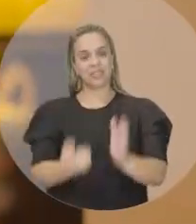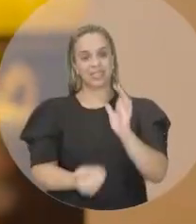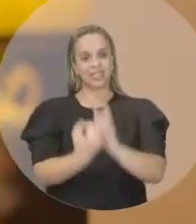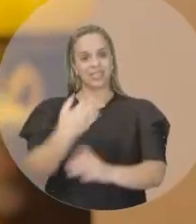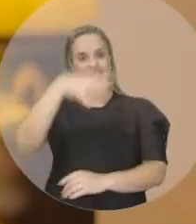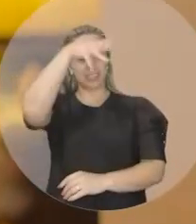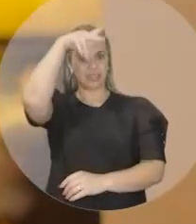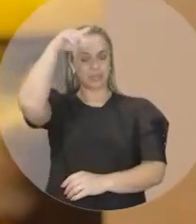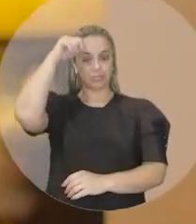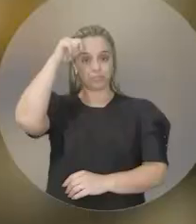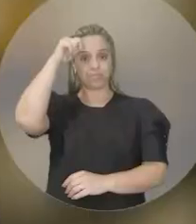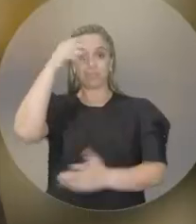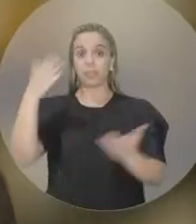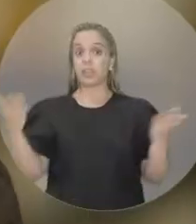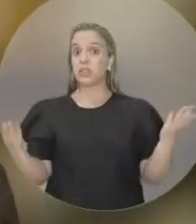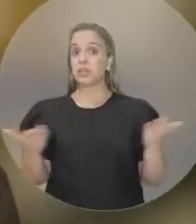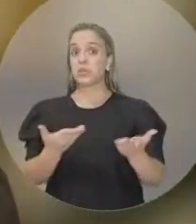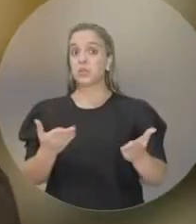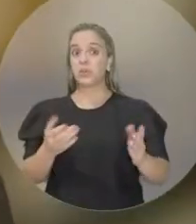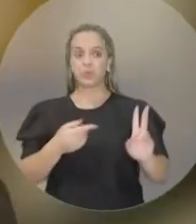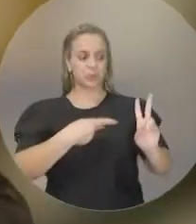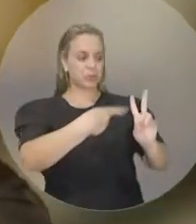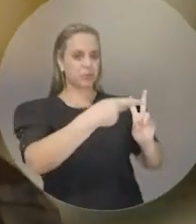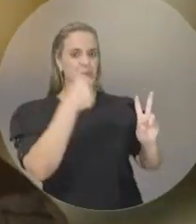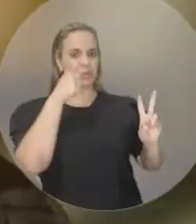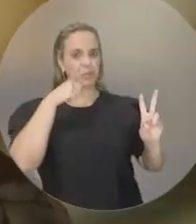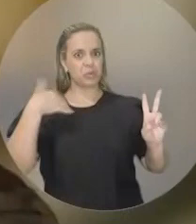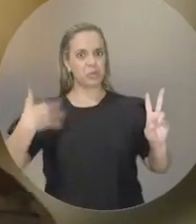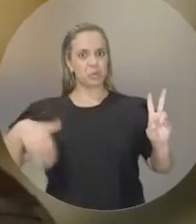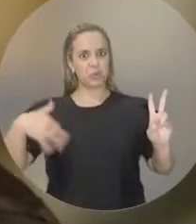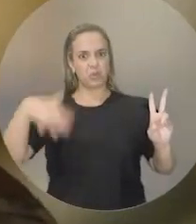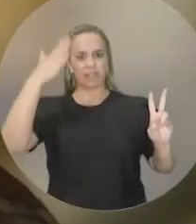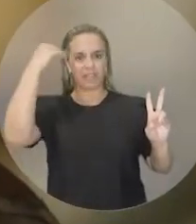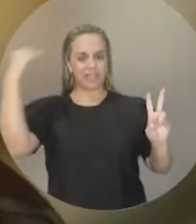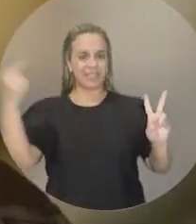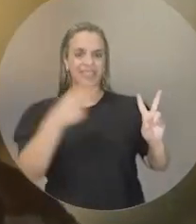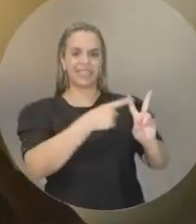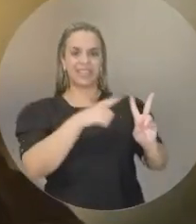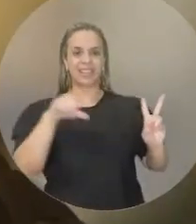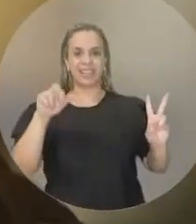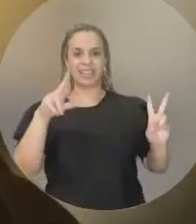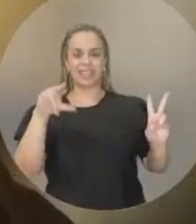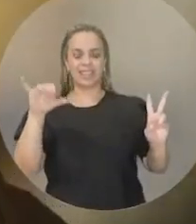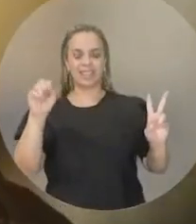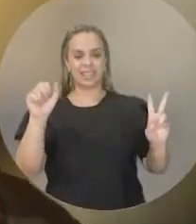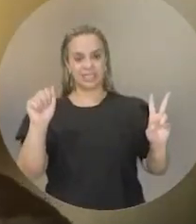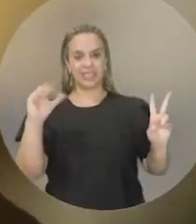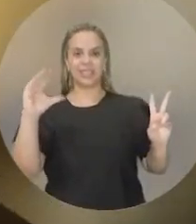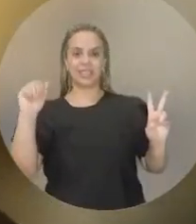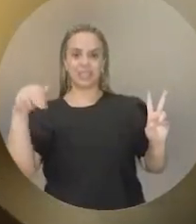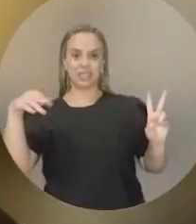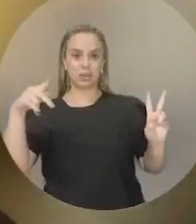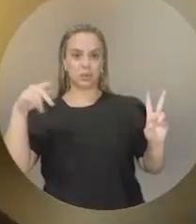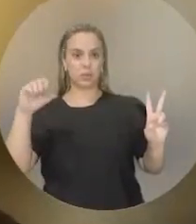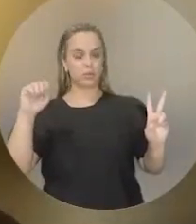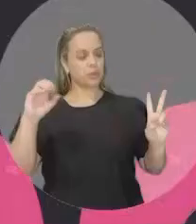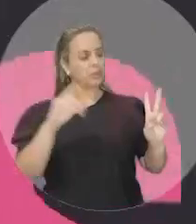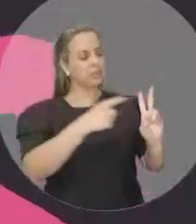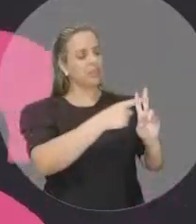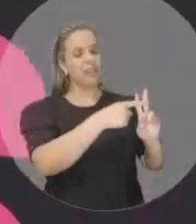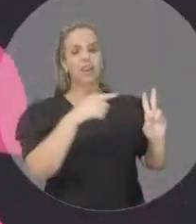brasileira produzida em Mato Grosso. E no programa de hoje, duas potências das letras, Larissa Campos e Marli